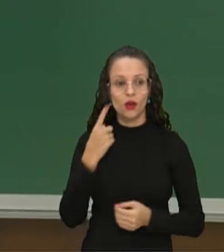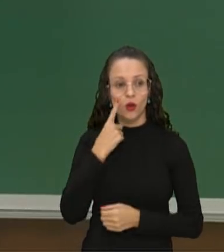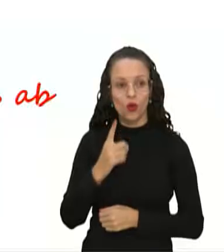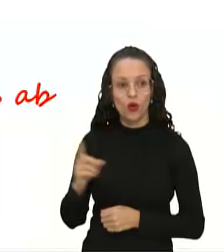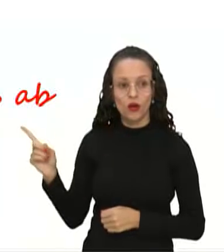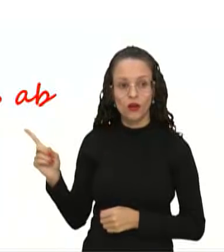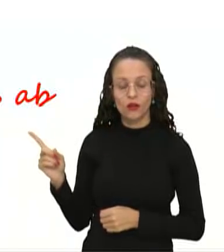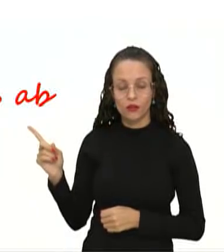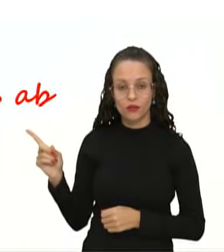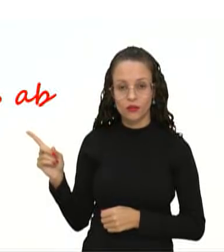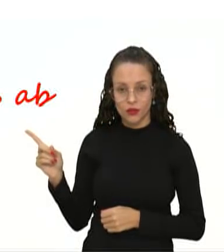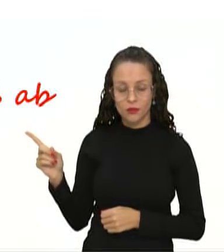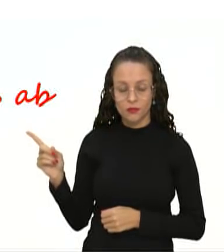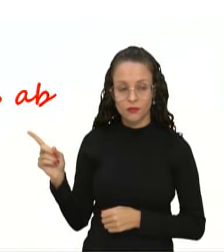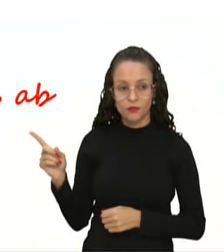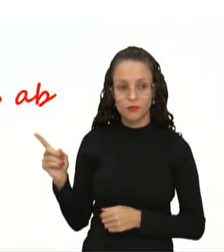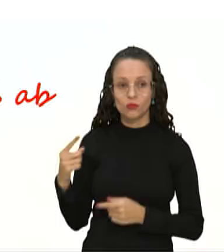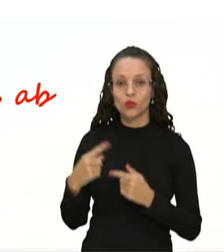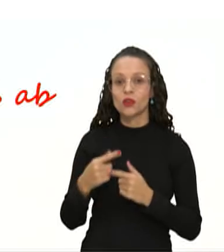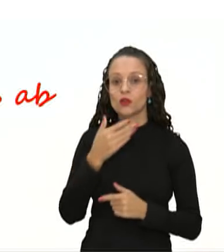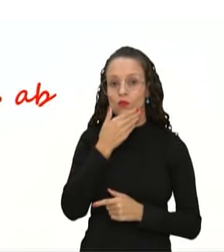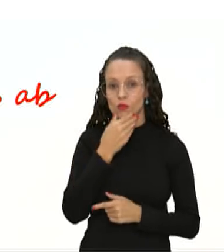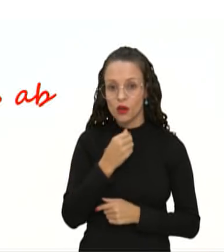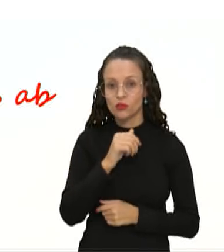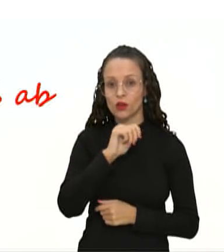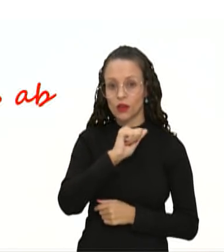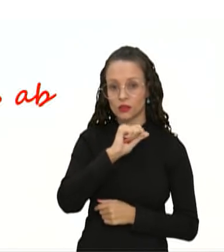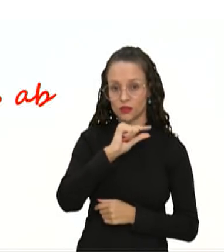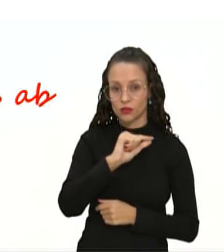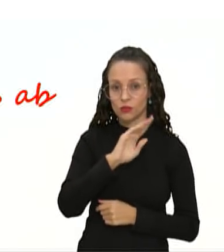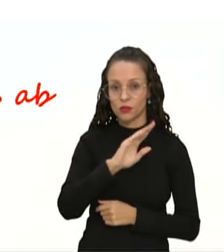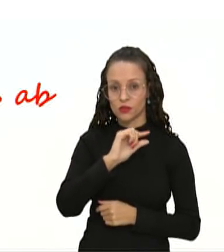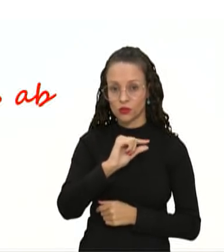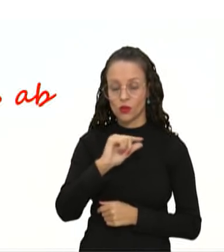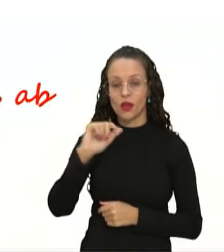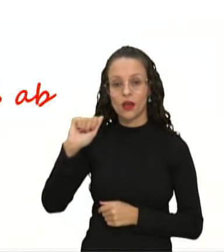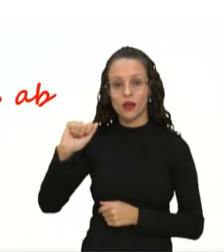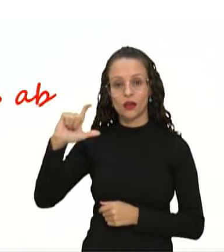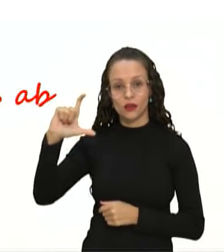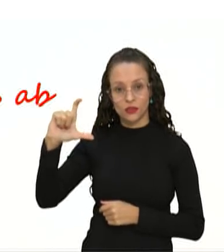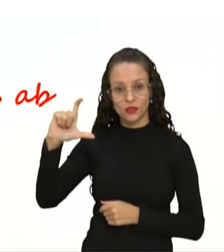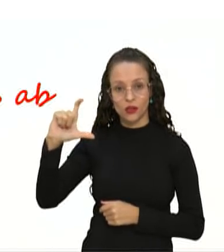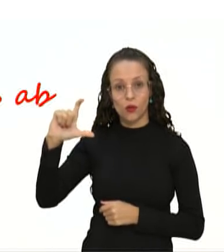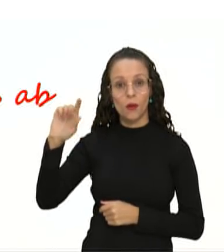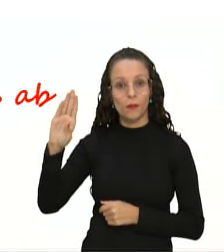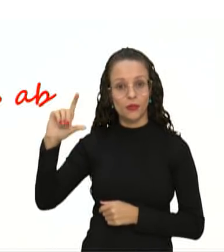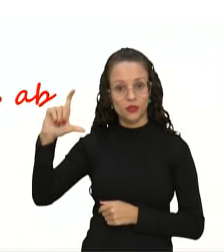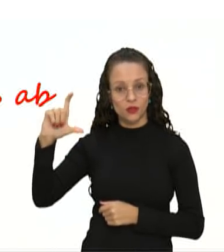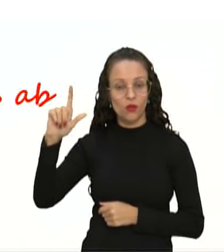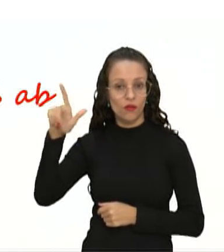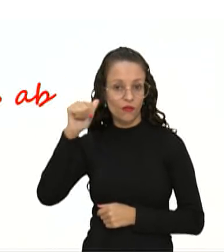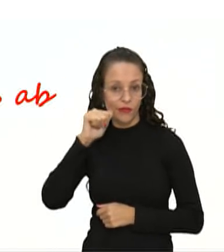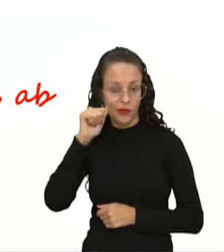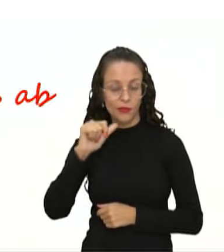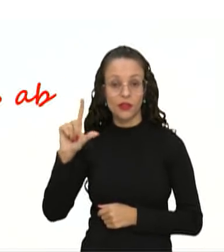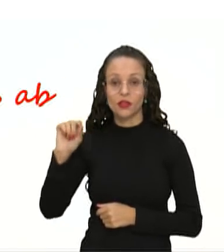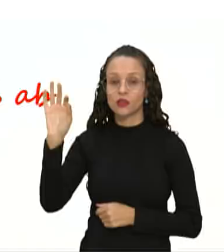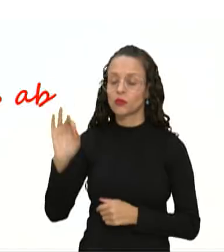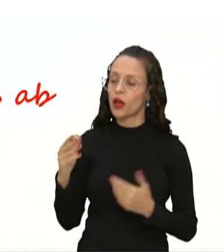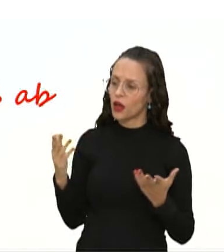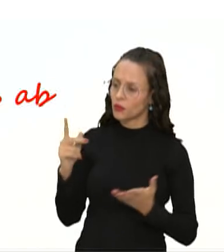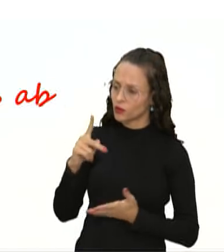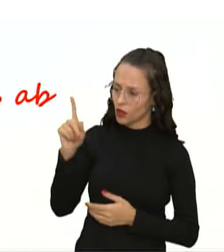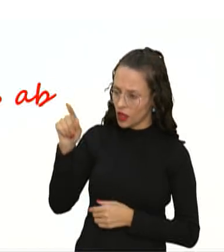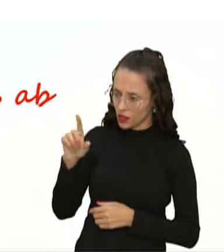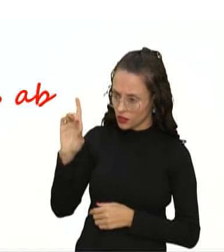que é o que está me pedindo o exercício, porque o macho vai ser o Azinho e o Bzinho, o Azão, Bzão vai vir da fêmea, então 10%. Ah, professora, então é